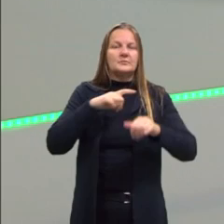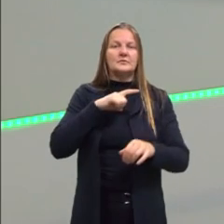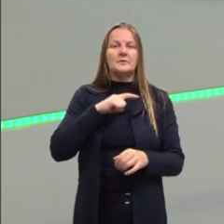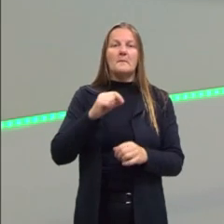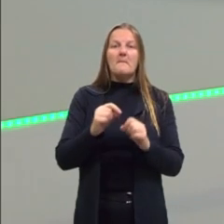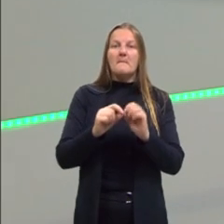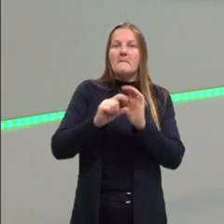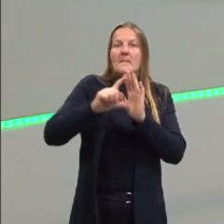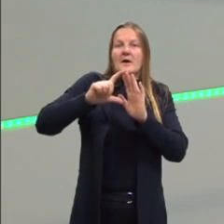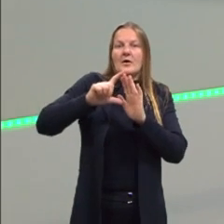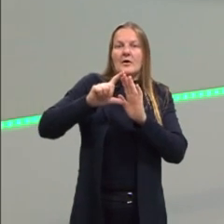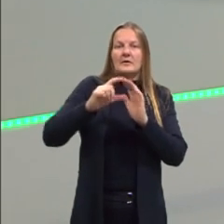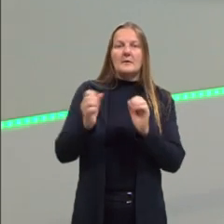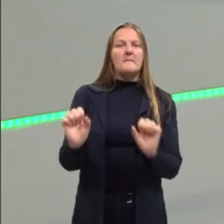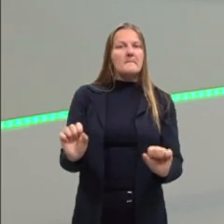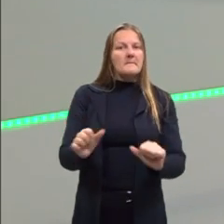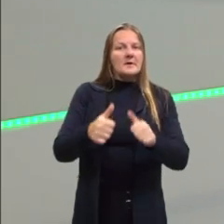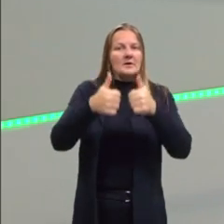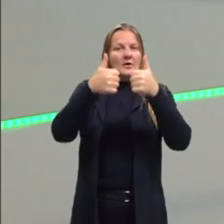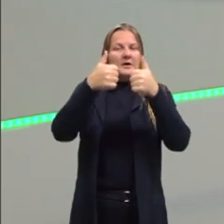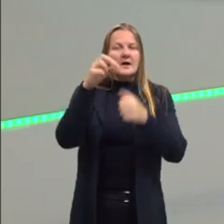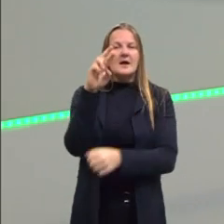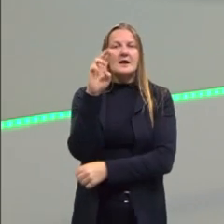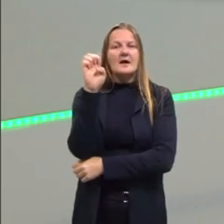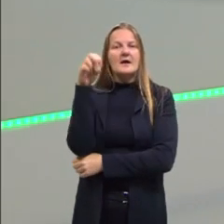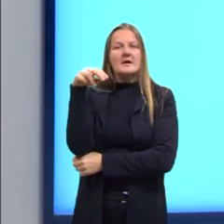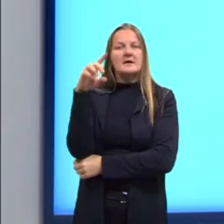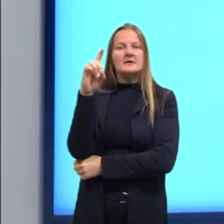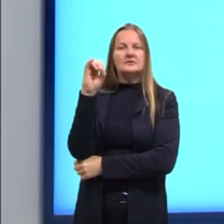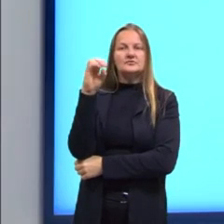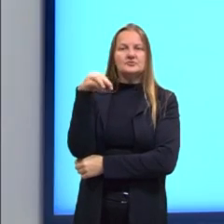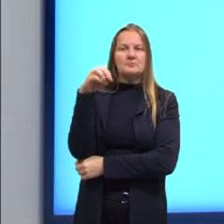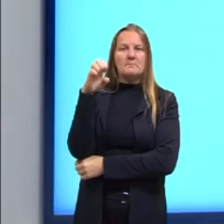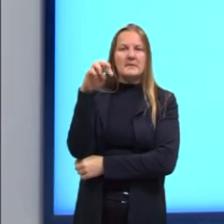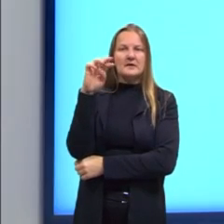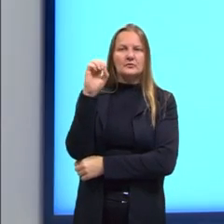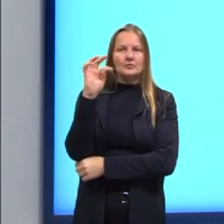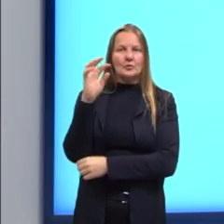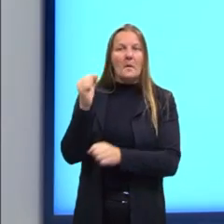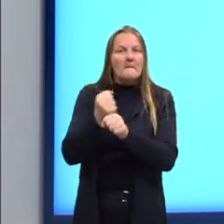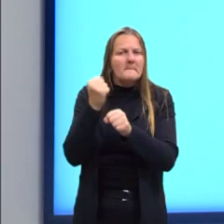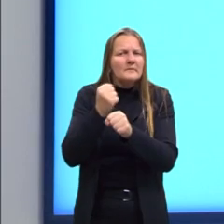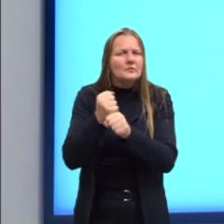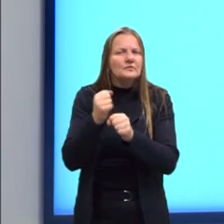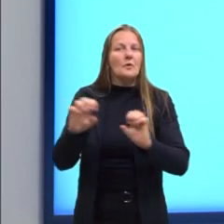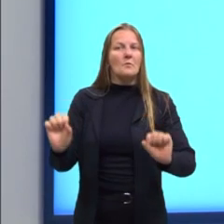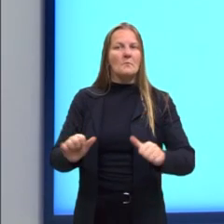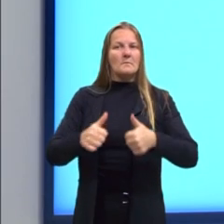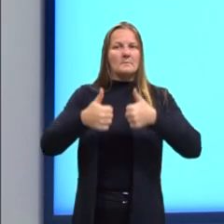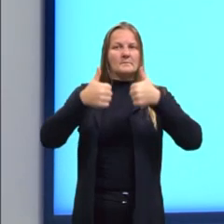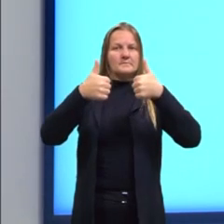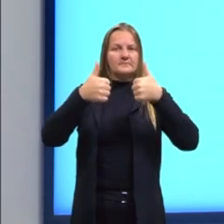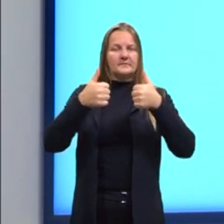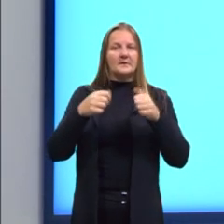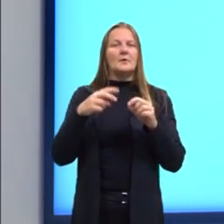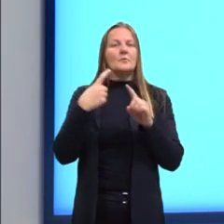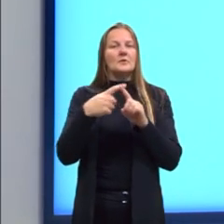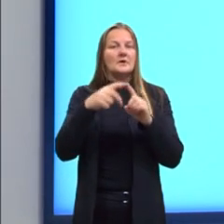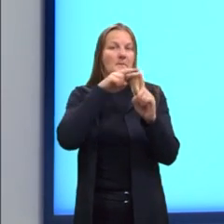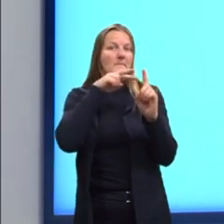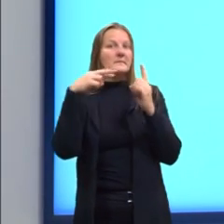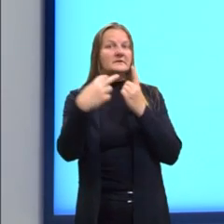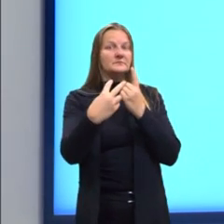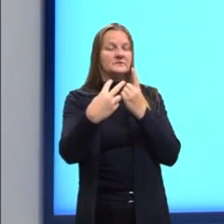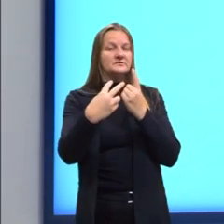maiores e melhores rendimentos isso é importante porque eu vou ter um ponto de vista econômico